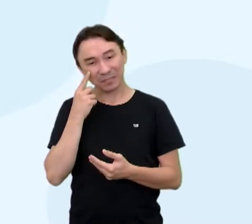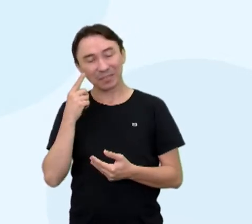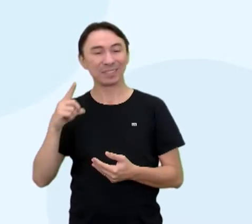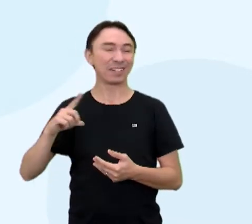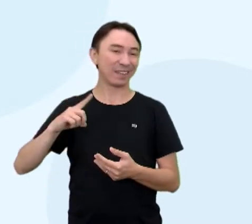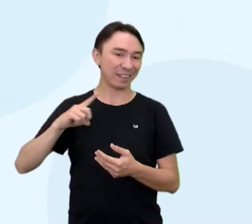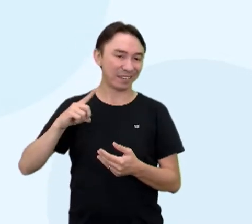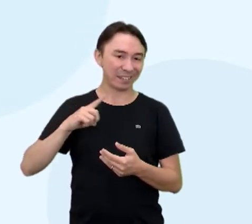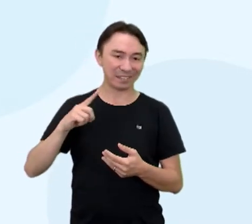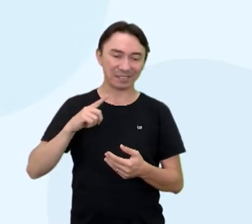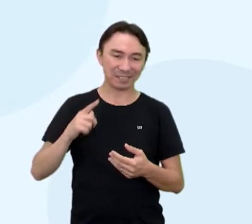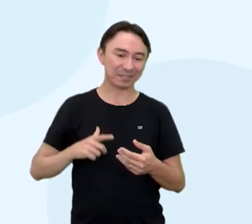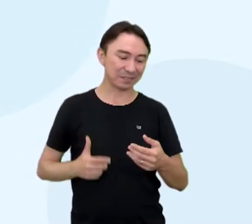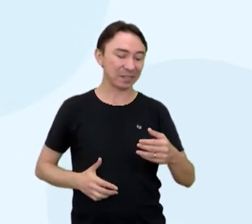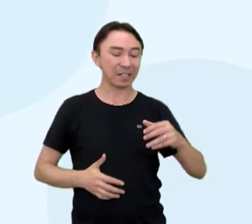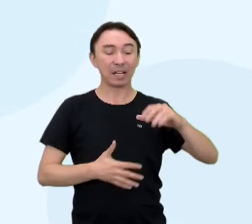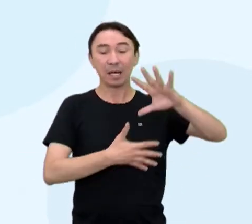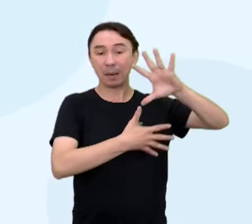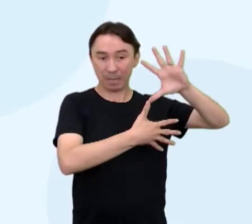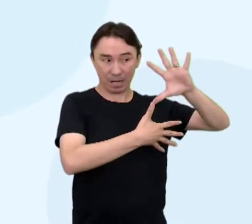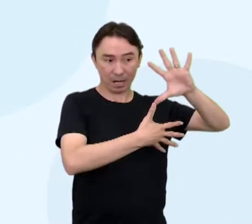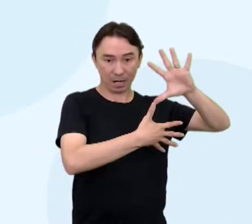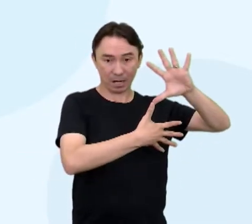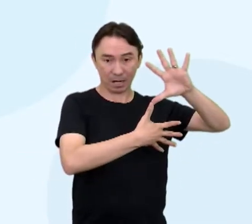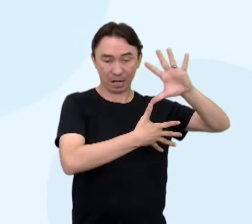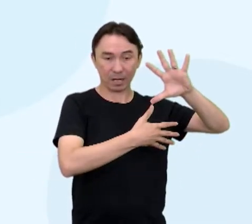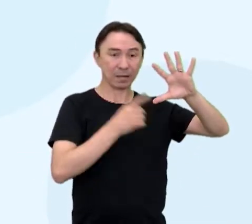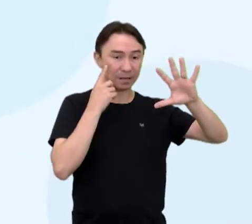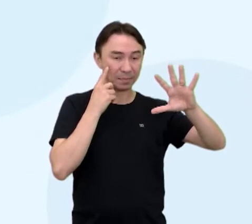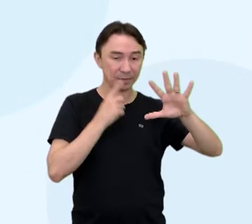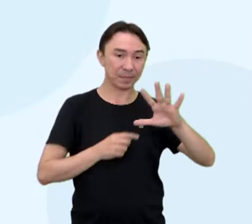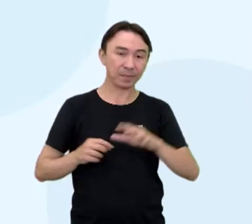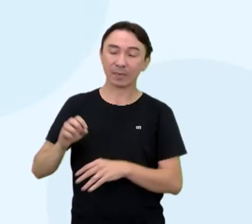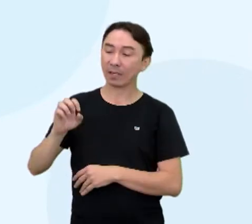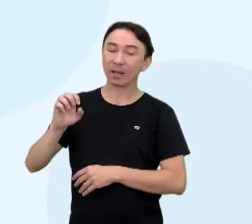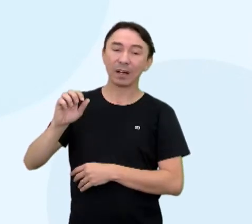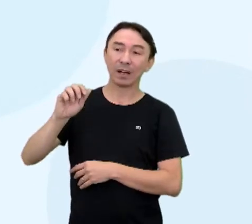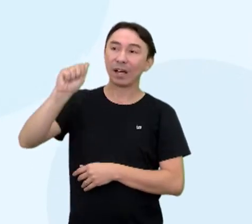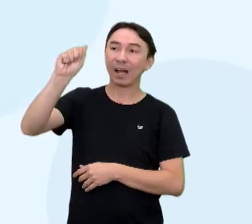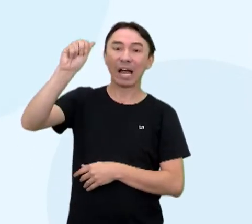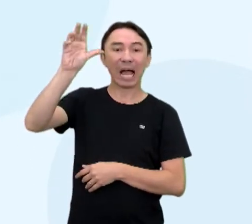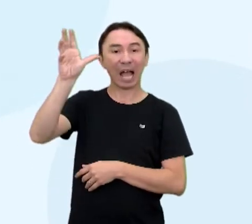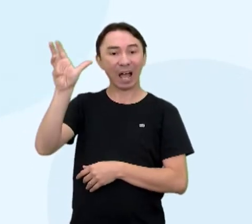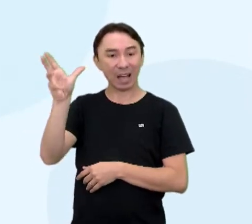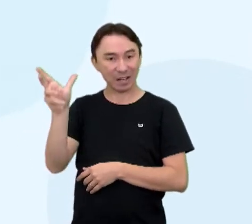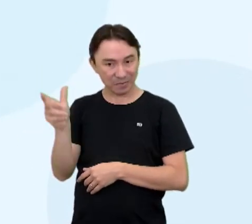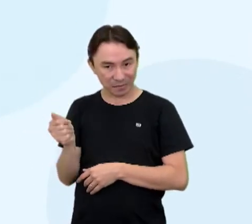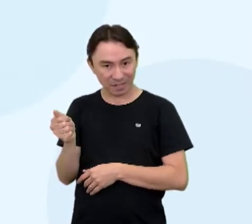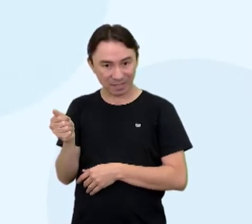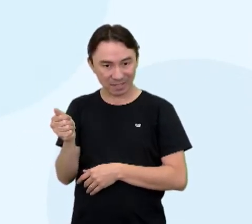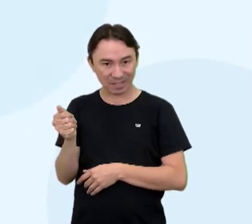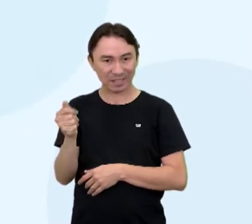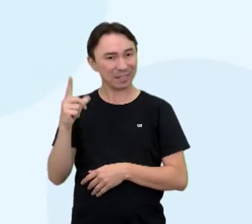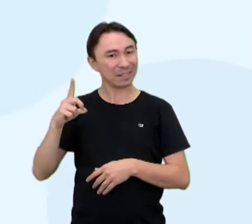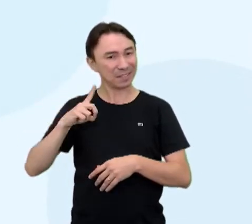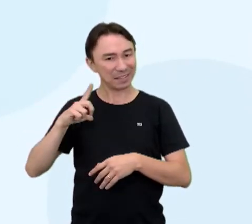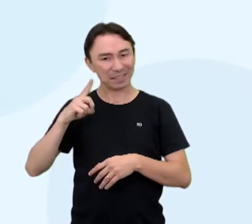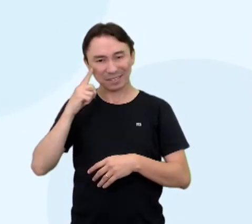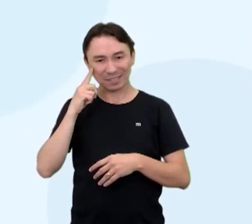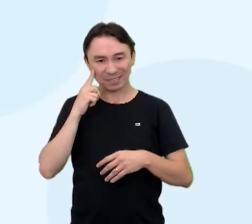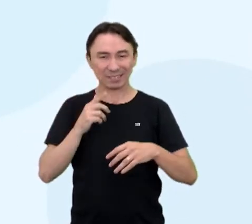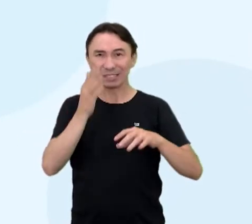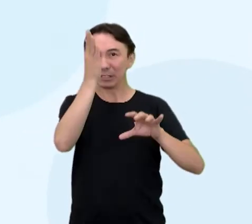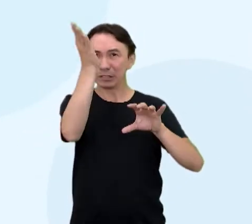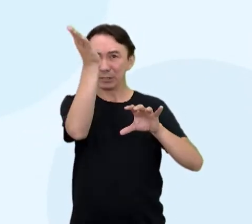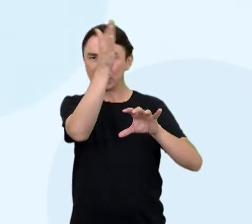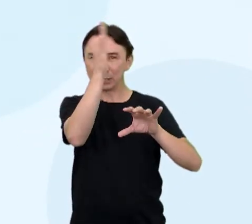Sul, né, entre a América e a Europa e a África, né, que tem uma longa linha lá, né, ligando